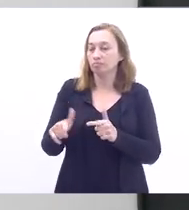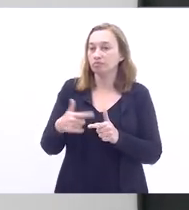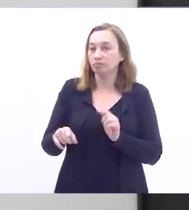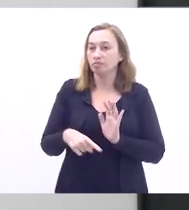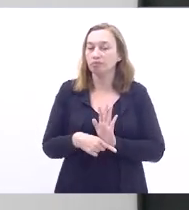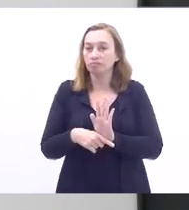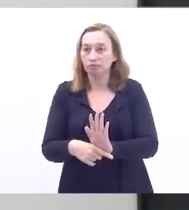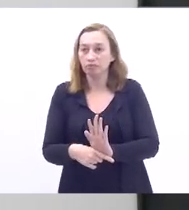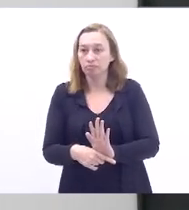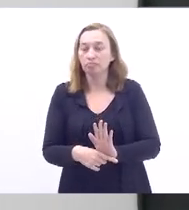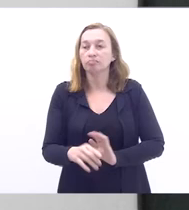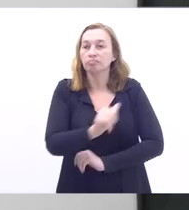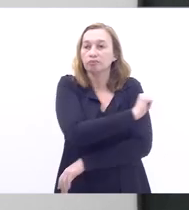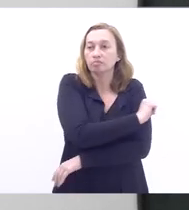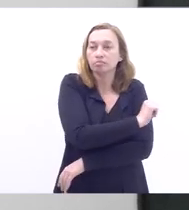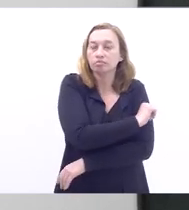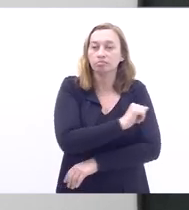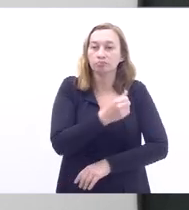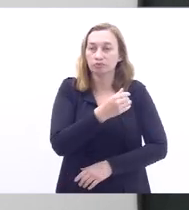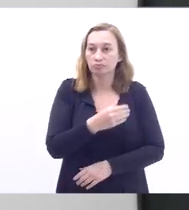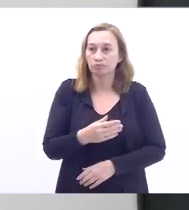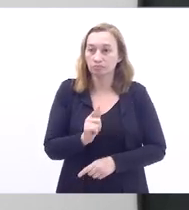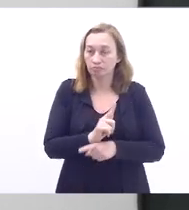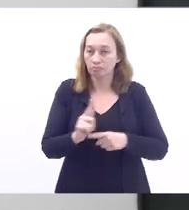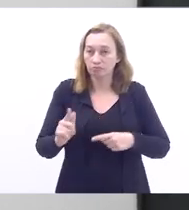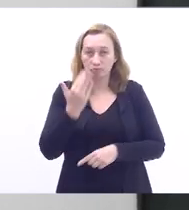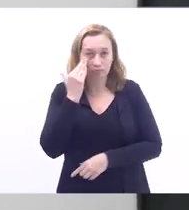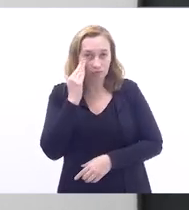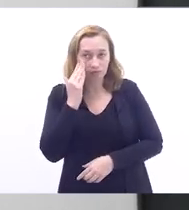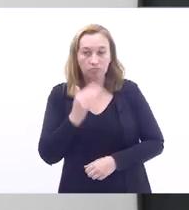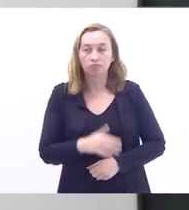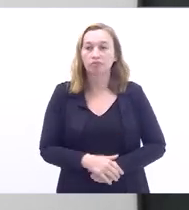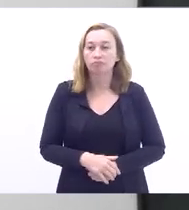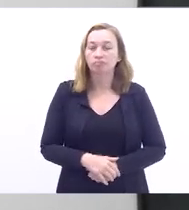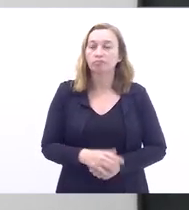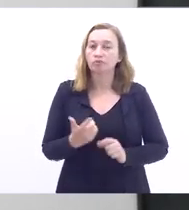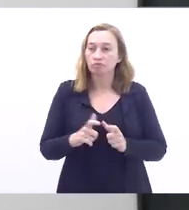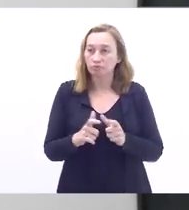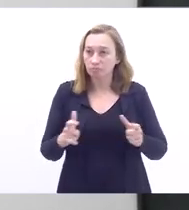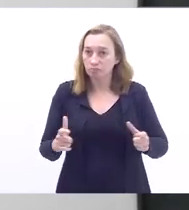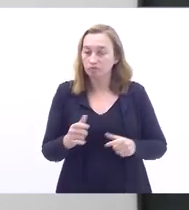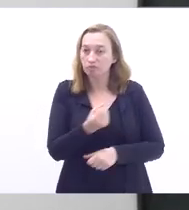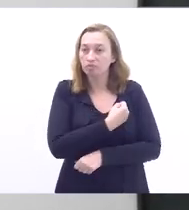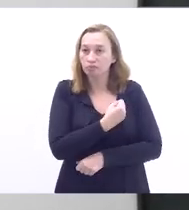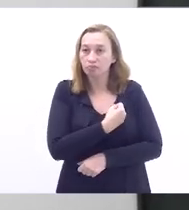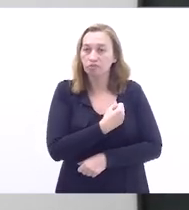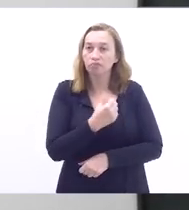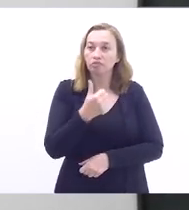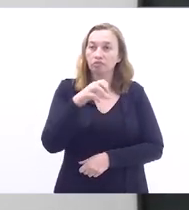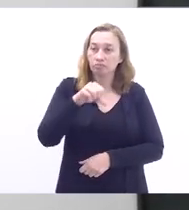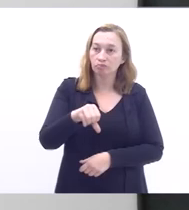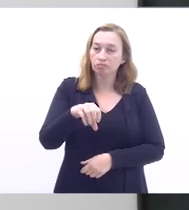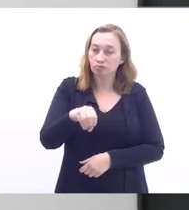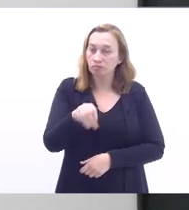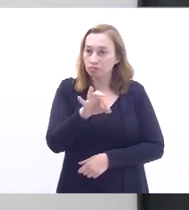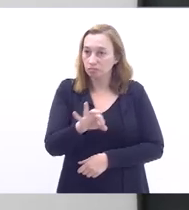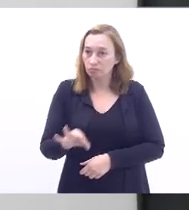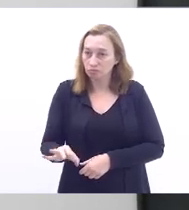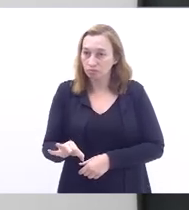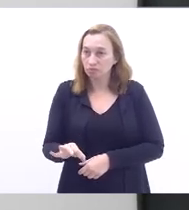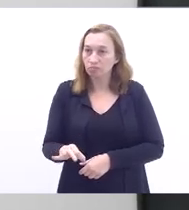auxílios com os estudantes de por gravação entendeu aonde é a grande maioria eu diria que não aguenta por cento